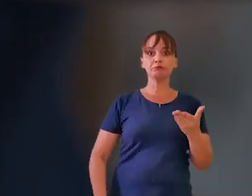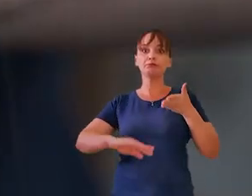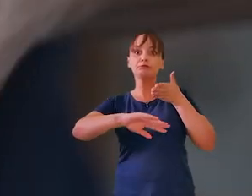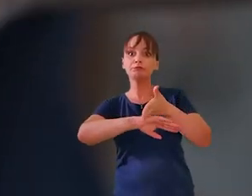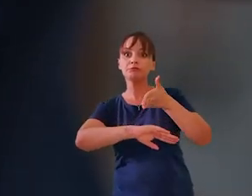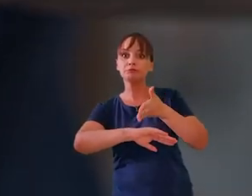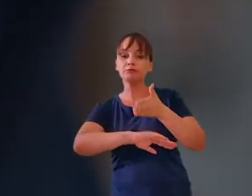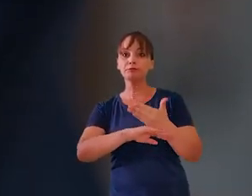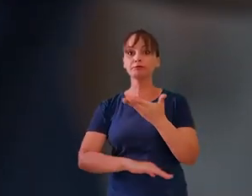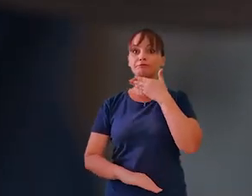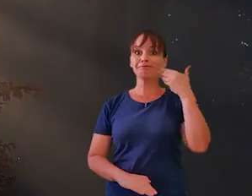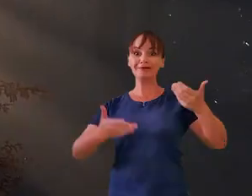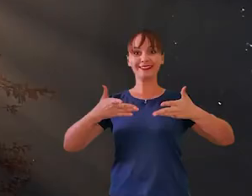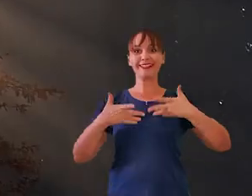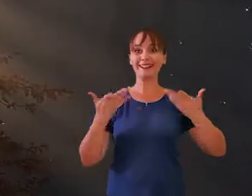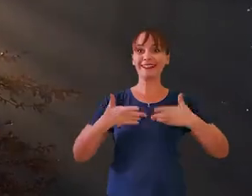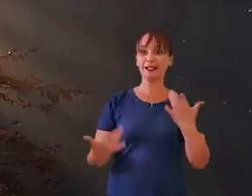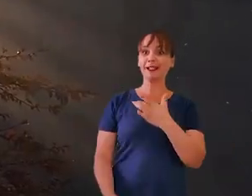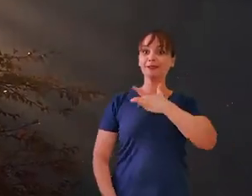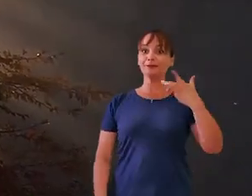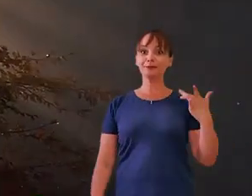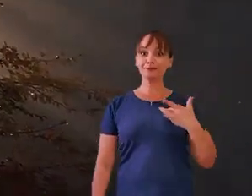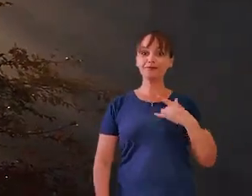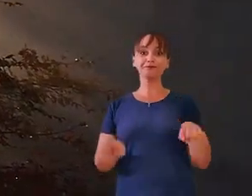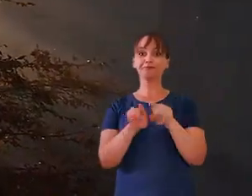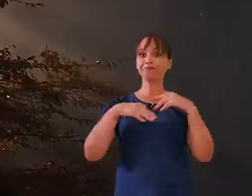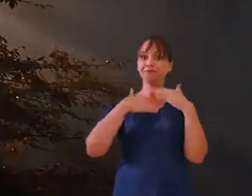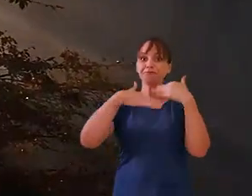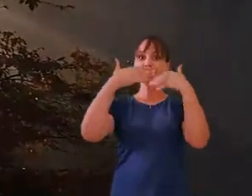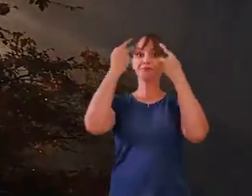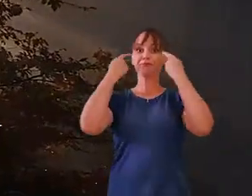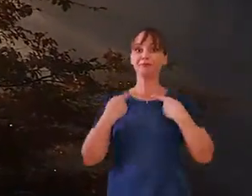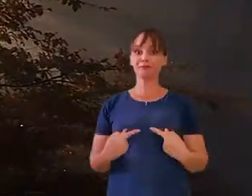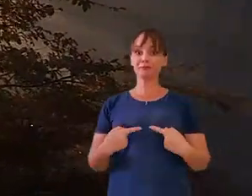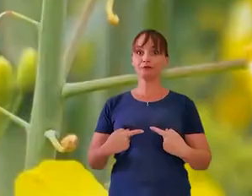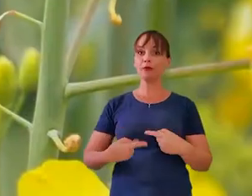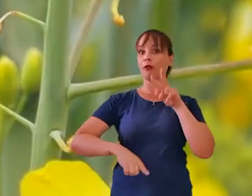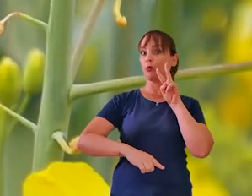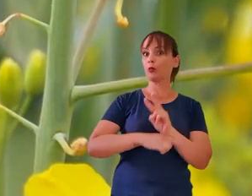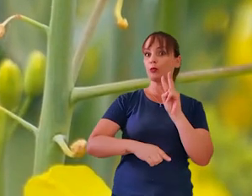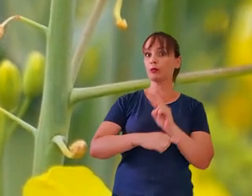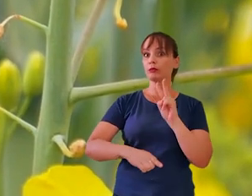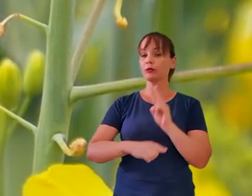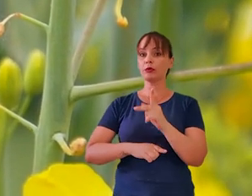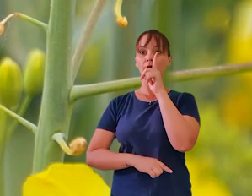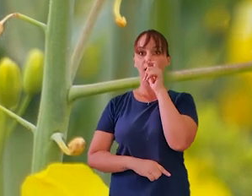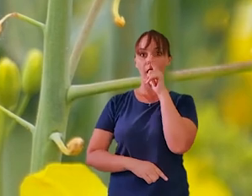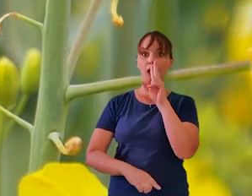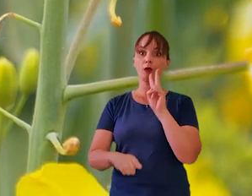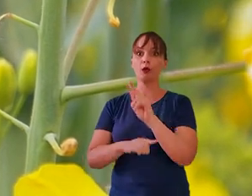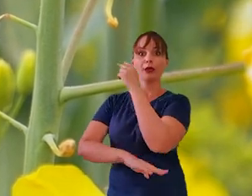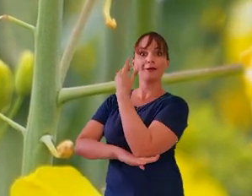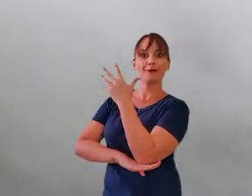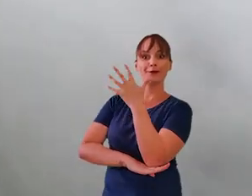O acesso a ela melhora a alegria, a saúde e o desenvolvimento humano. Cuidar dela é cuidar